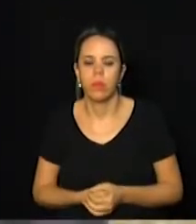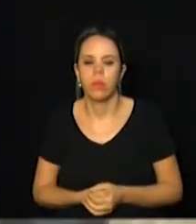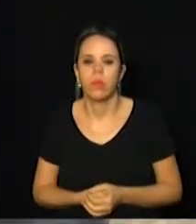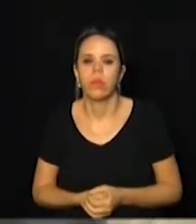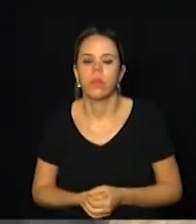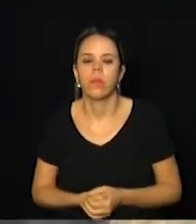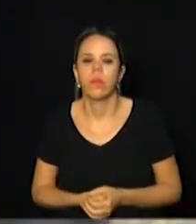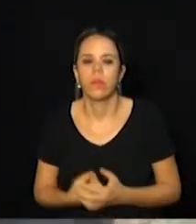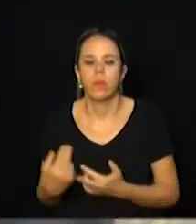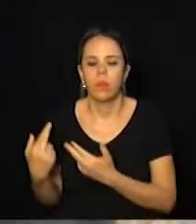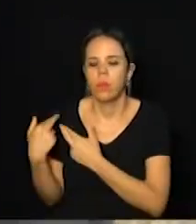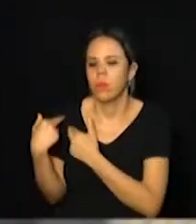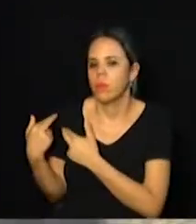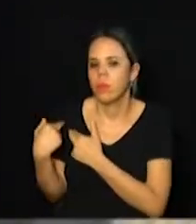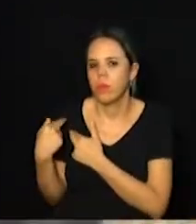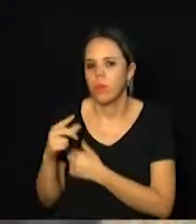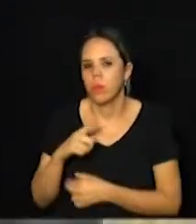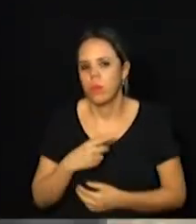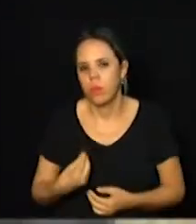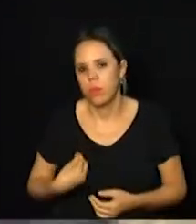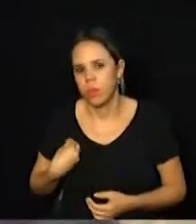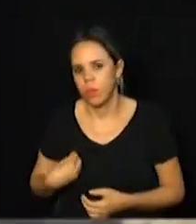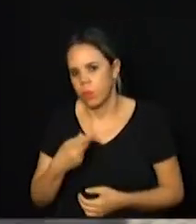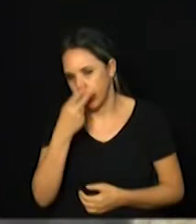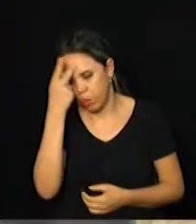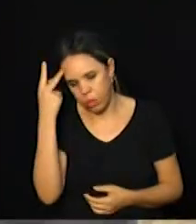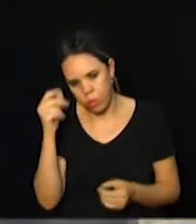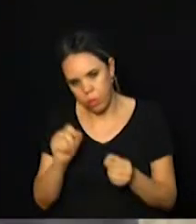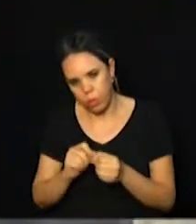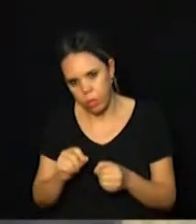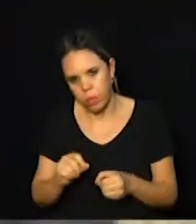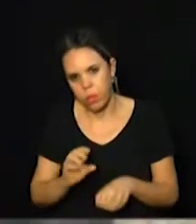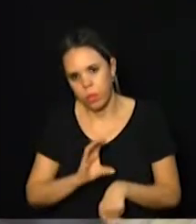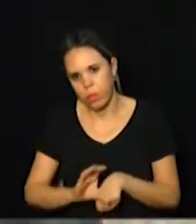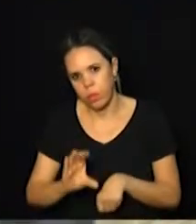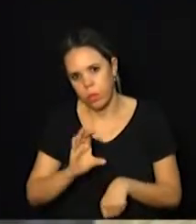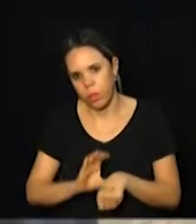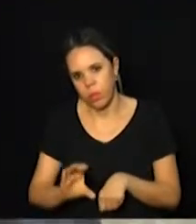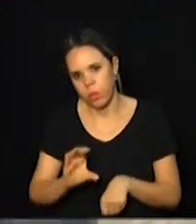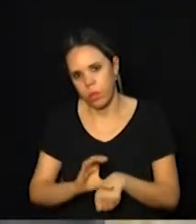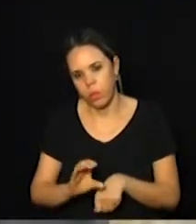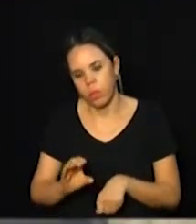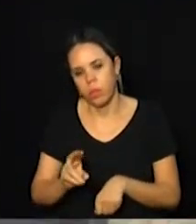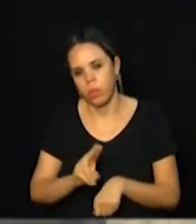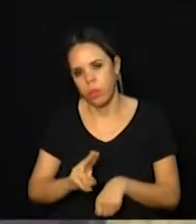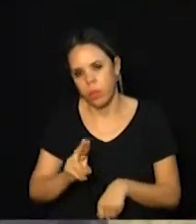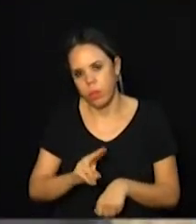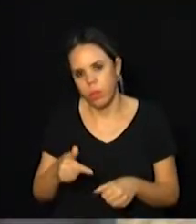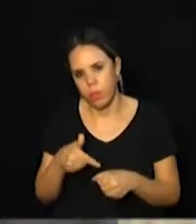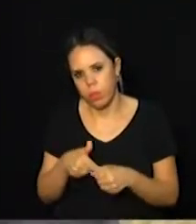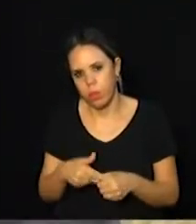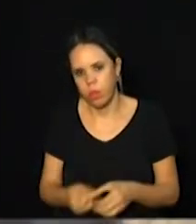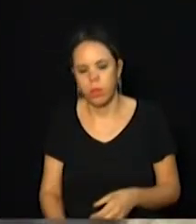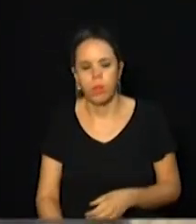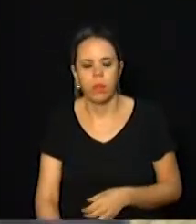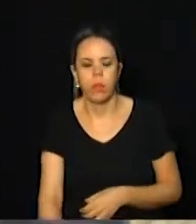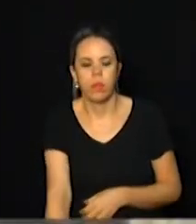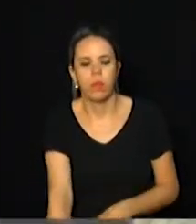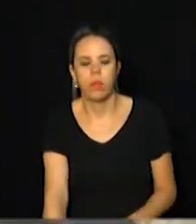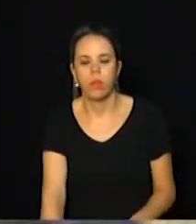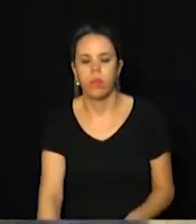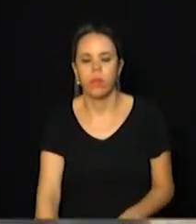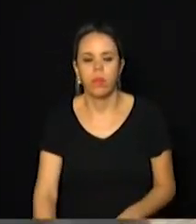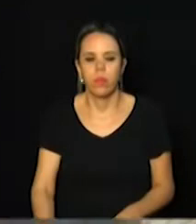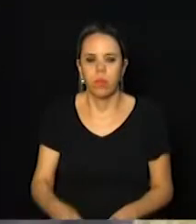combustível e da responsabilidade que ele tem dívidas me faz um curso para ter o manuseio da bomba de combustível então